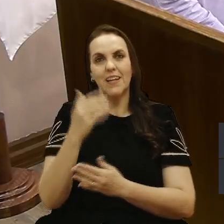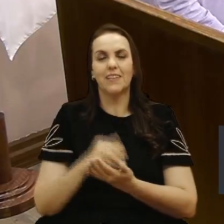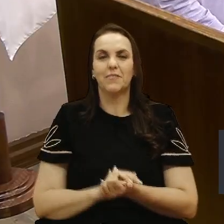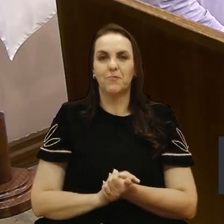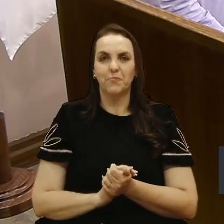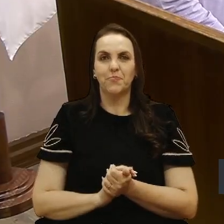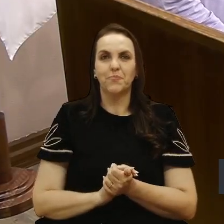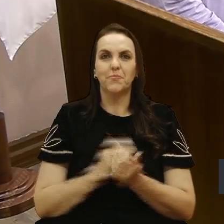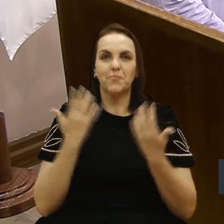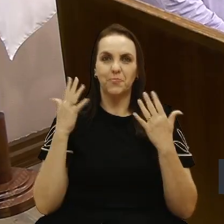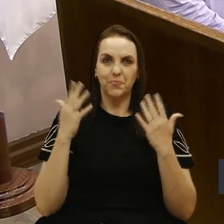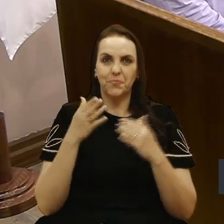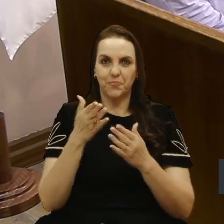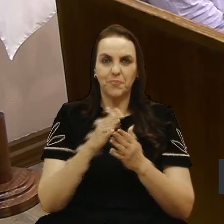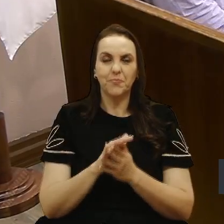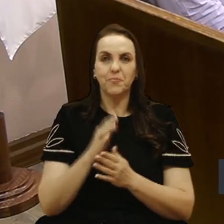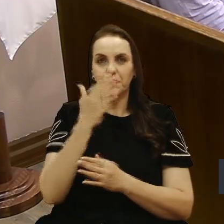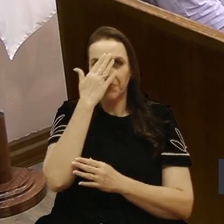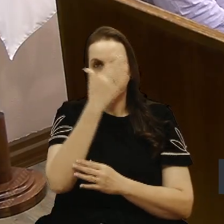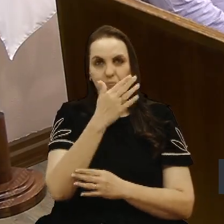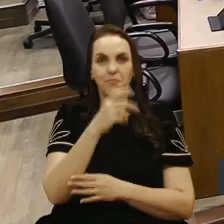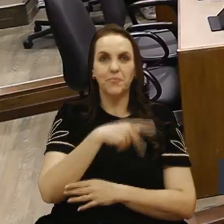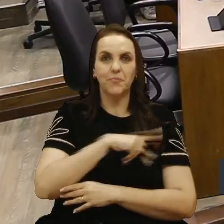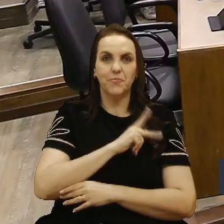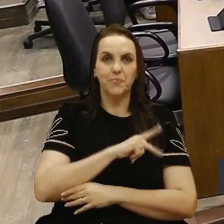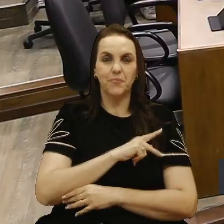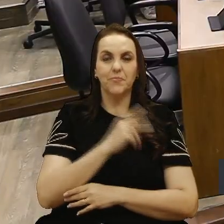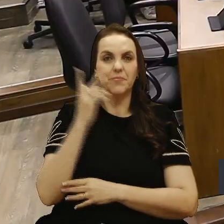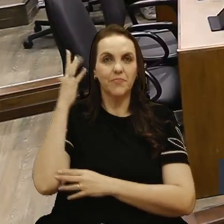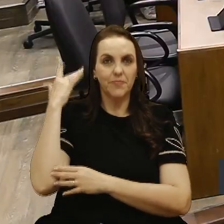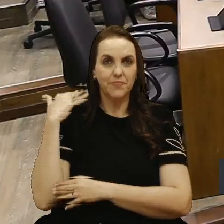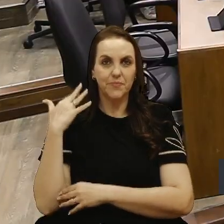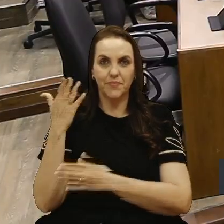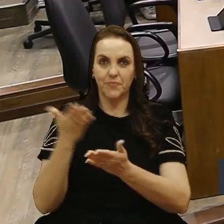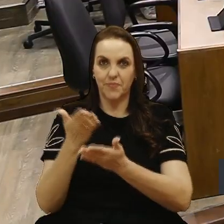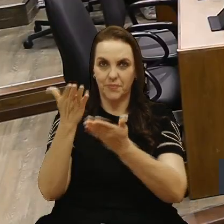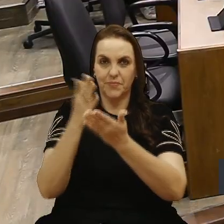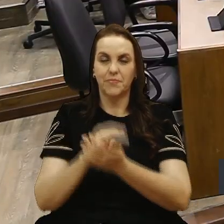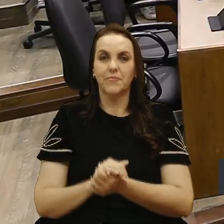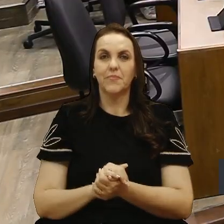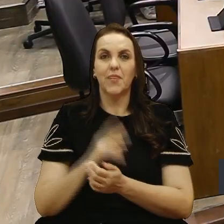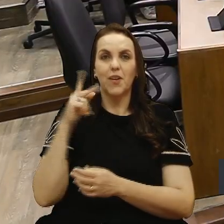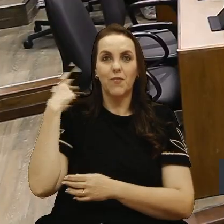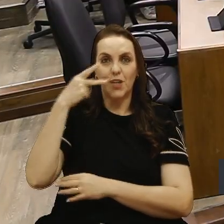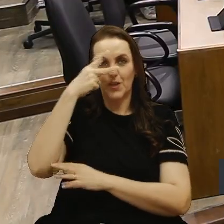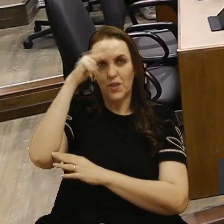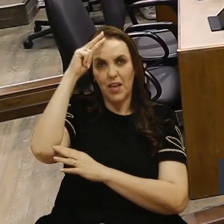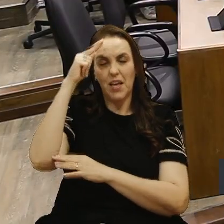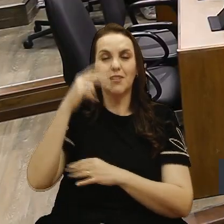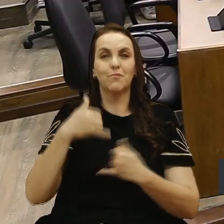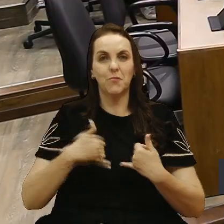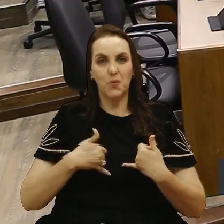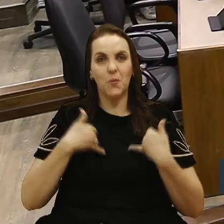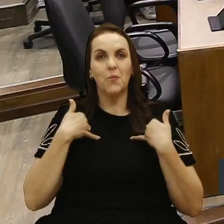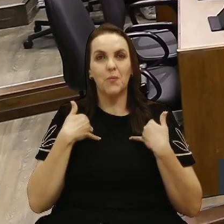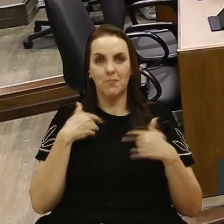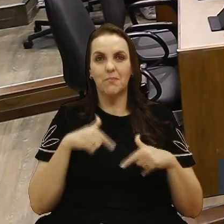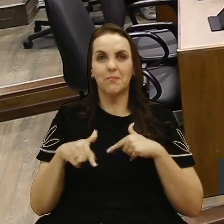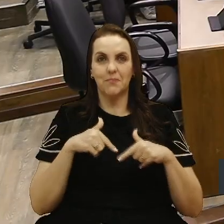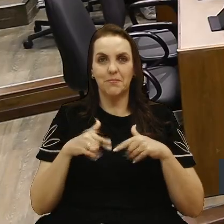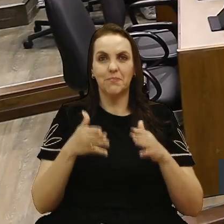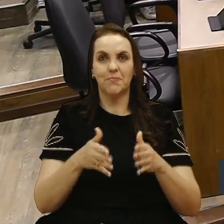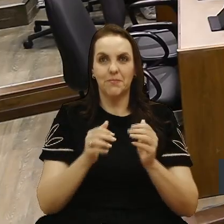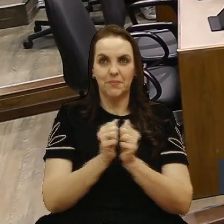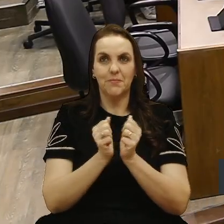vereador Pedro. Vereadora Daiane Mello. Vereador Edson da Rosa, foi uma honra ter trabalhado aqui com o senhor, né? Ter